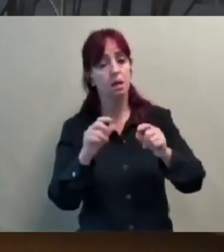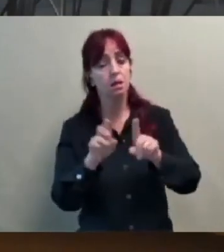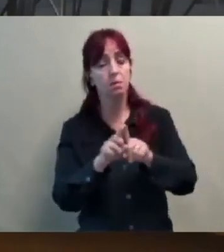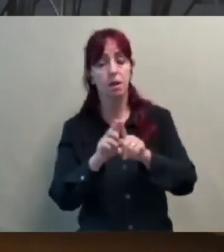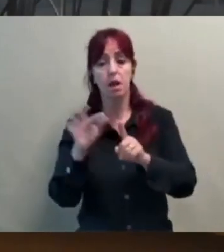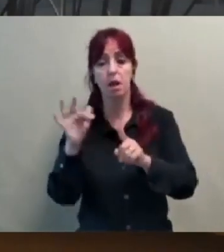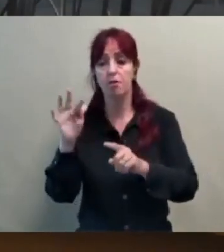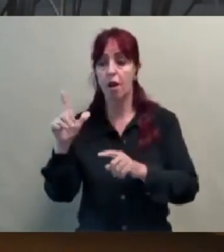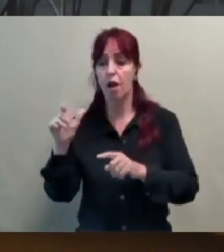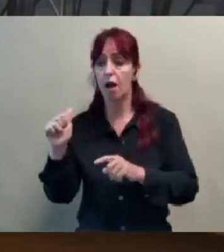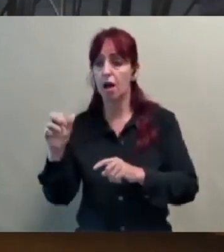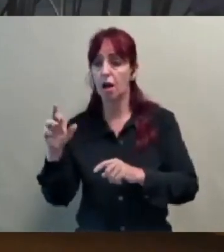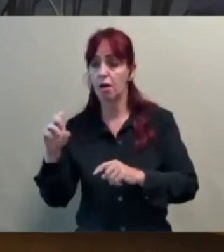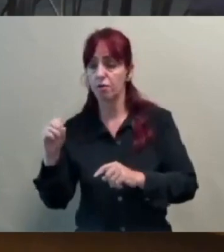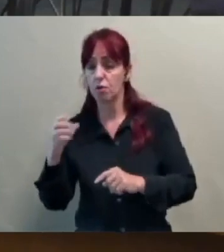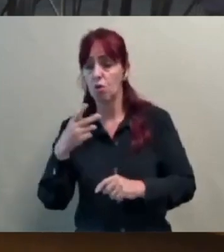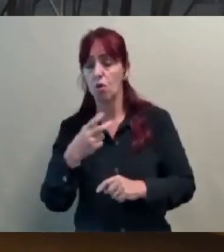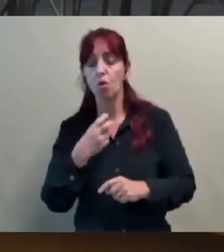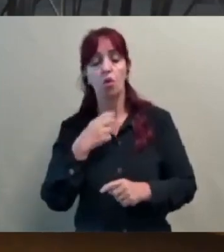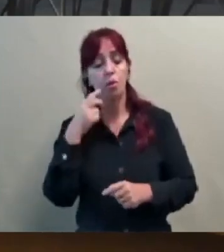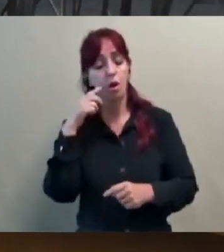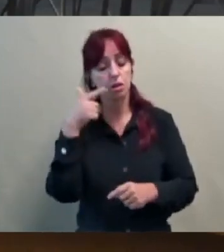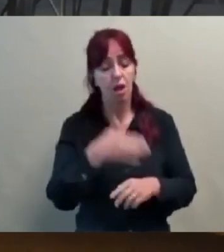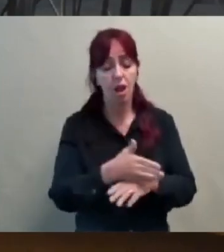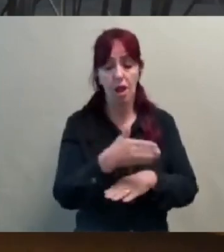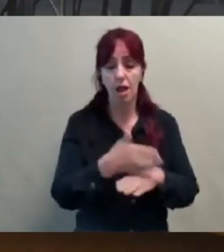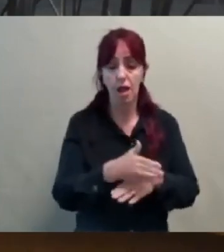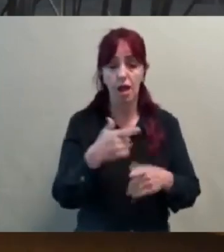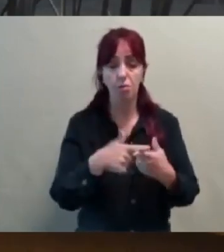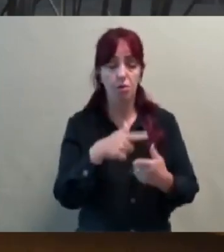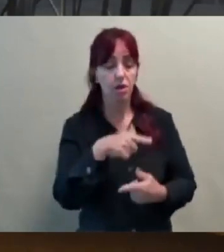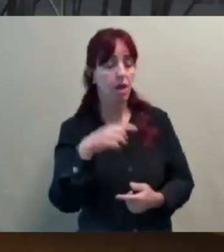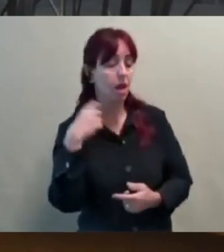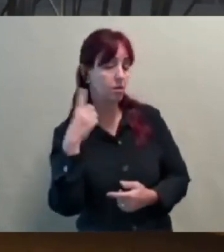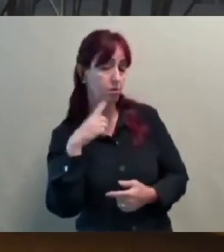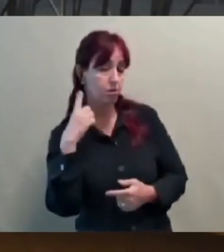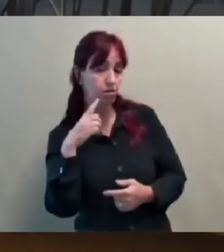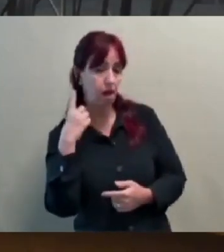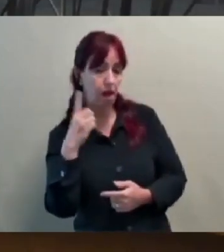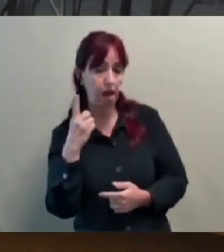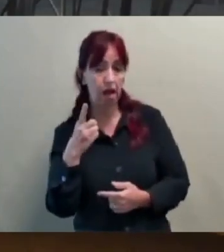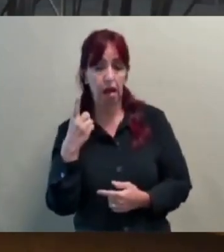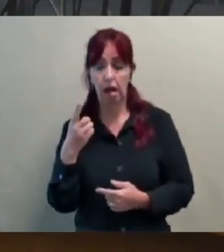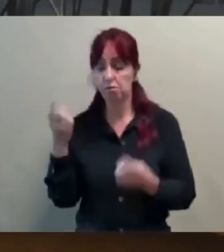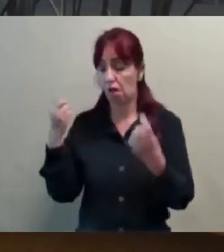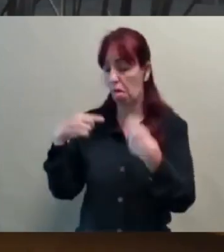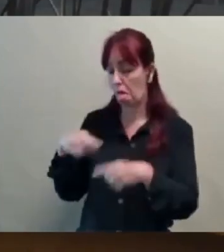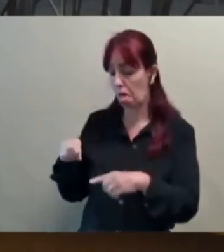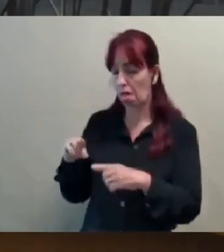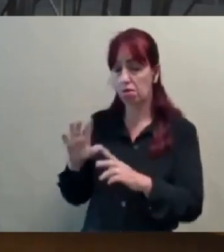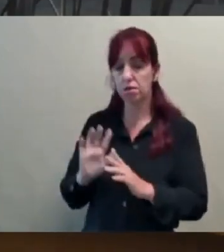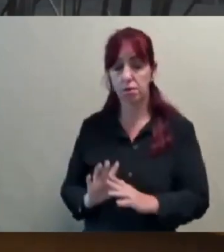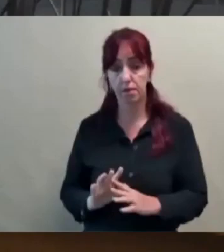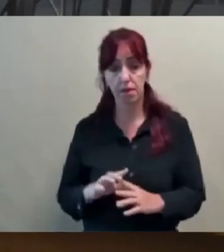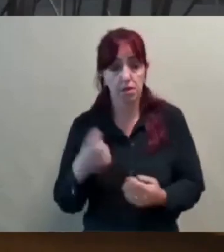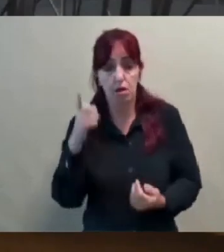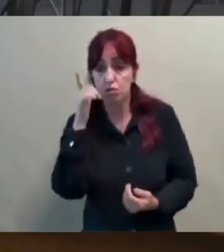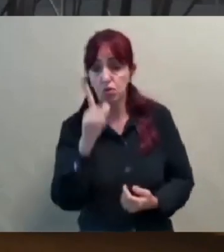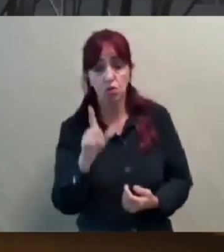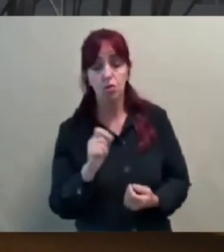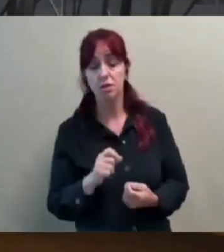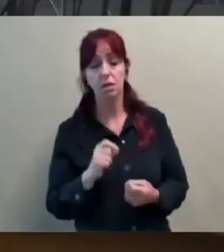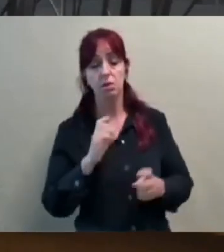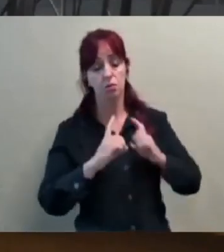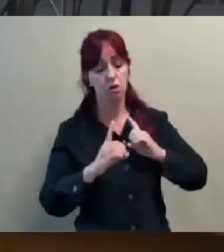os deputados tratam mal, e os deputados vão fazer isso e aquilo, nós não estamos conseguindo dialogar.